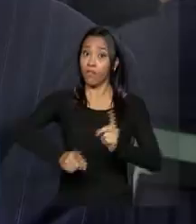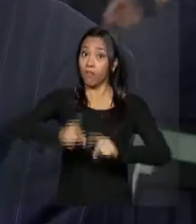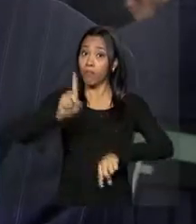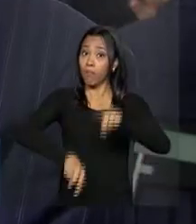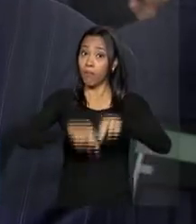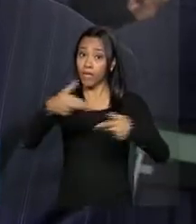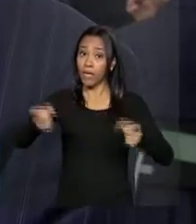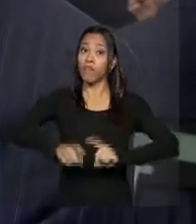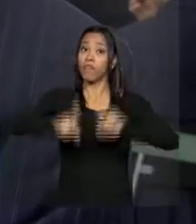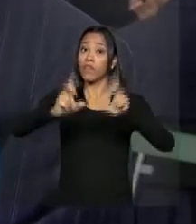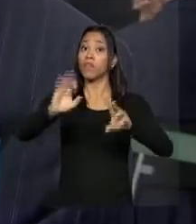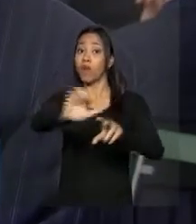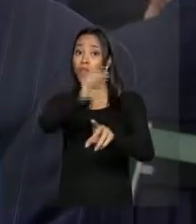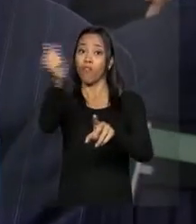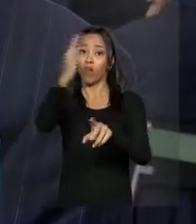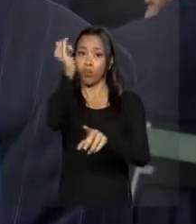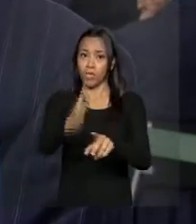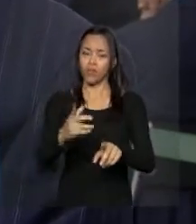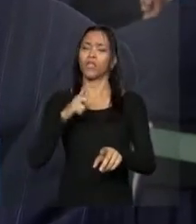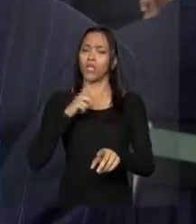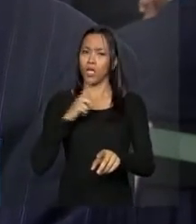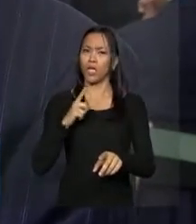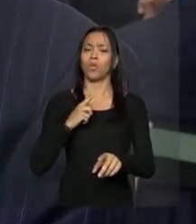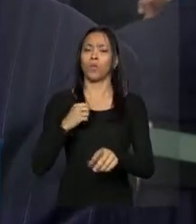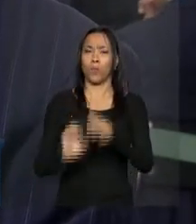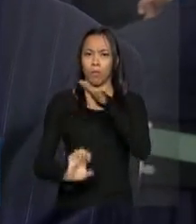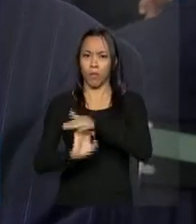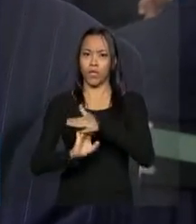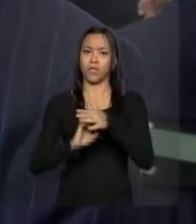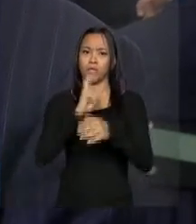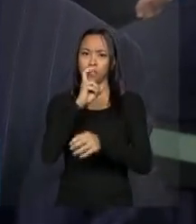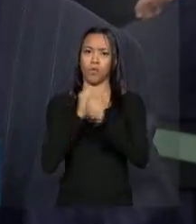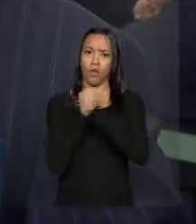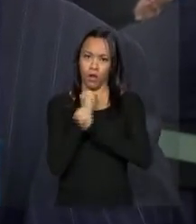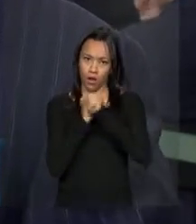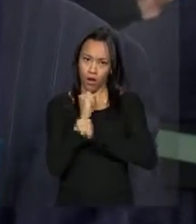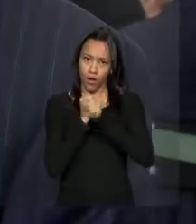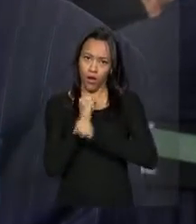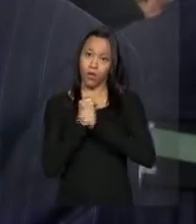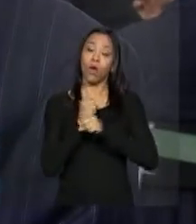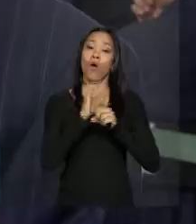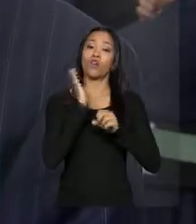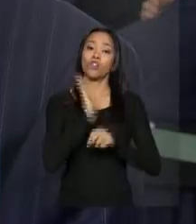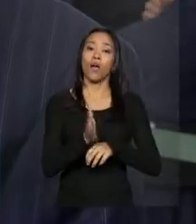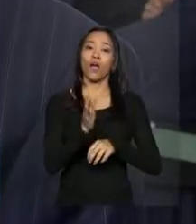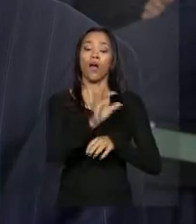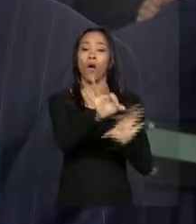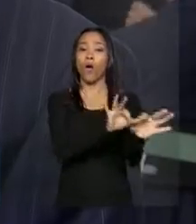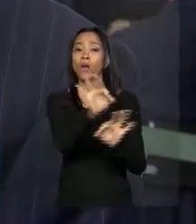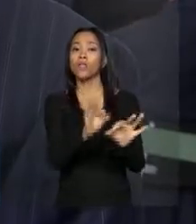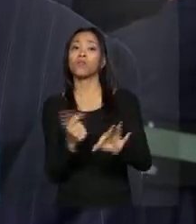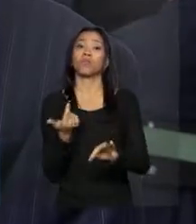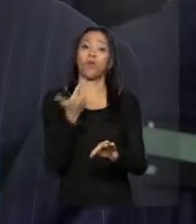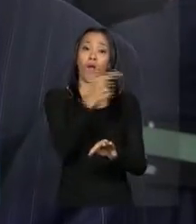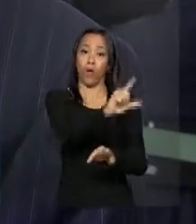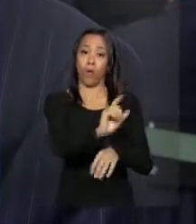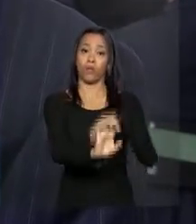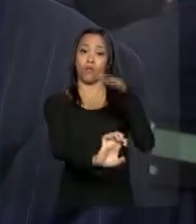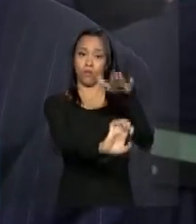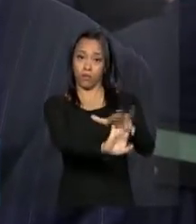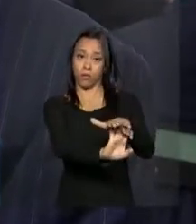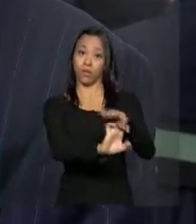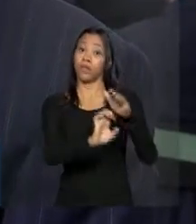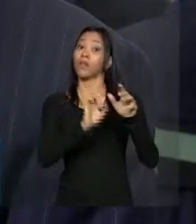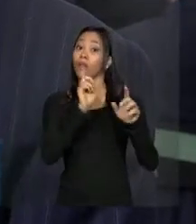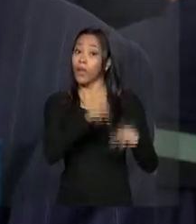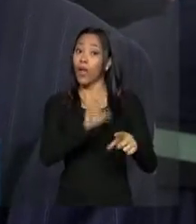empresa, há 5 anos atrás, né? Há 5 anos nós montamos uma outra unidade, exclusivamente, quase exclusivamente